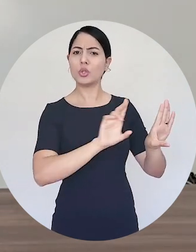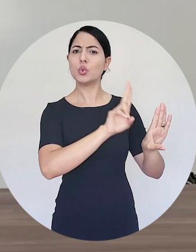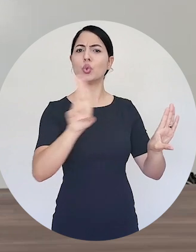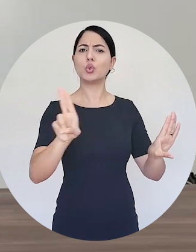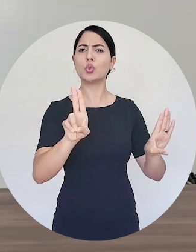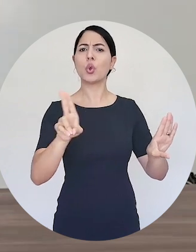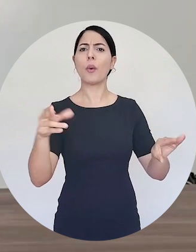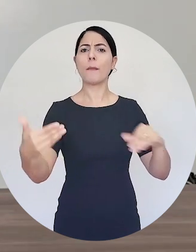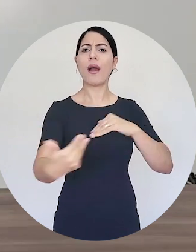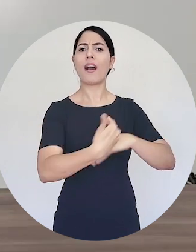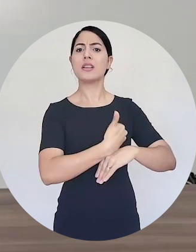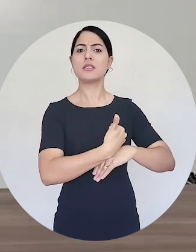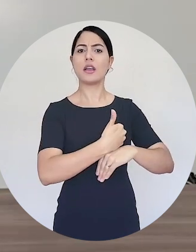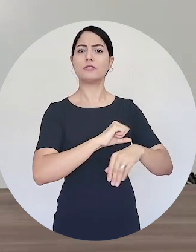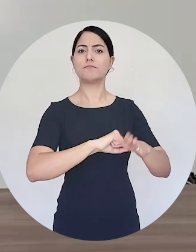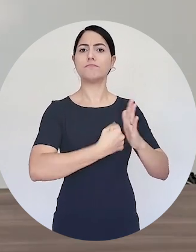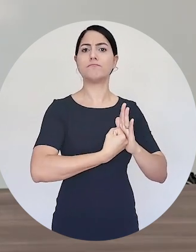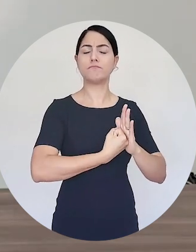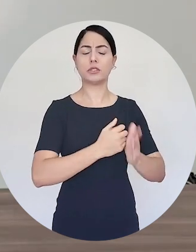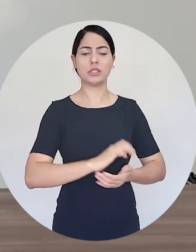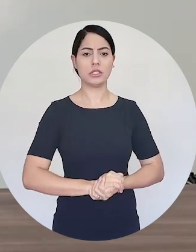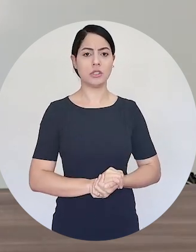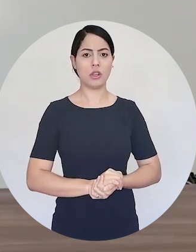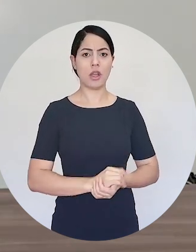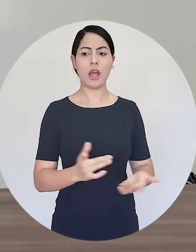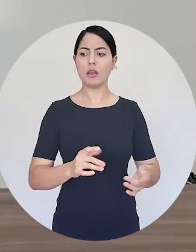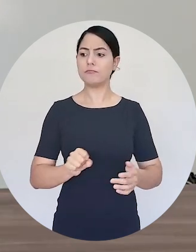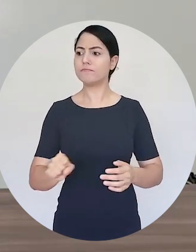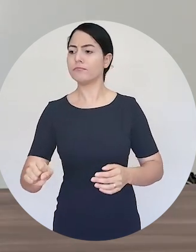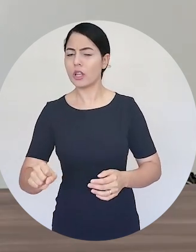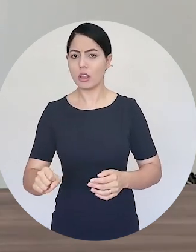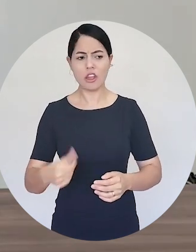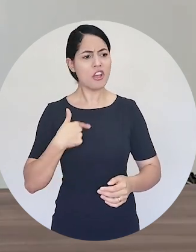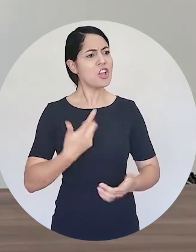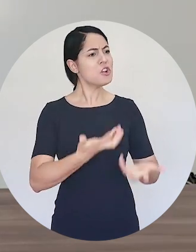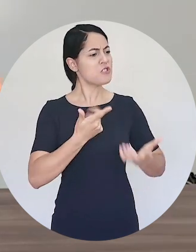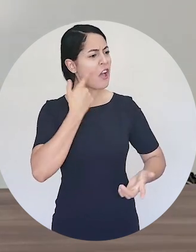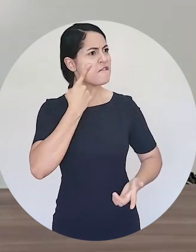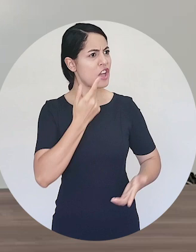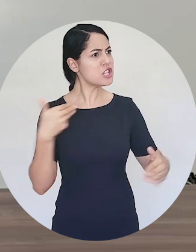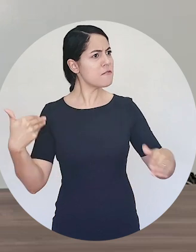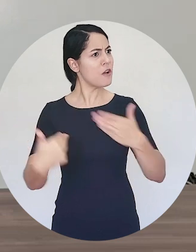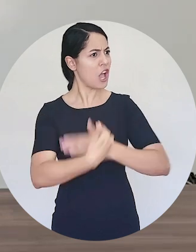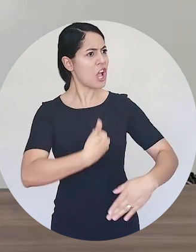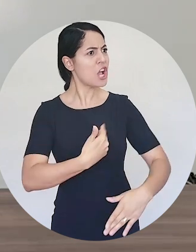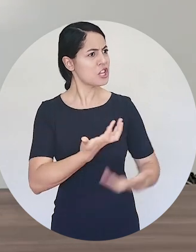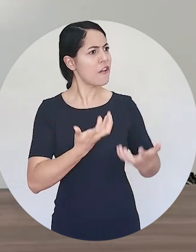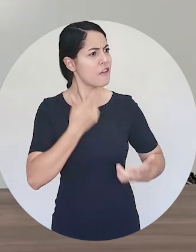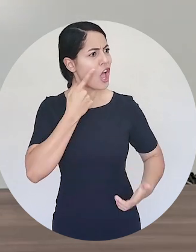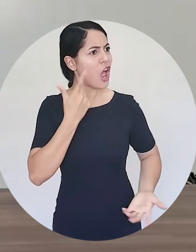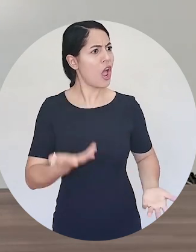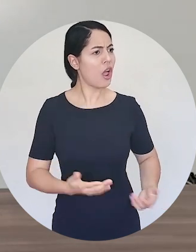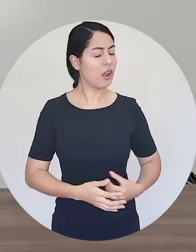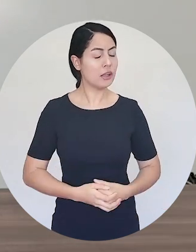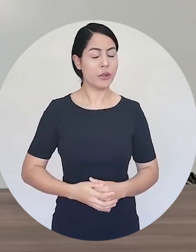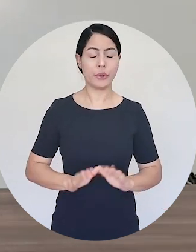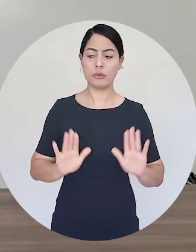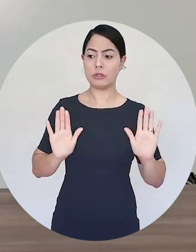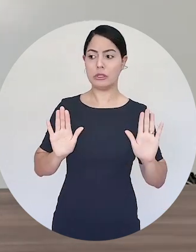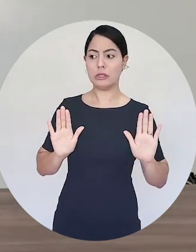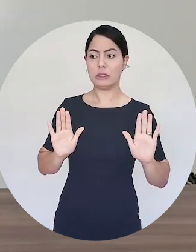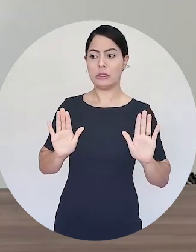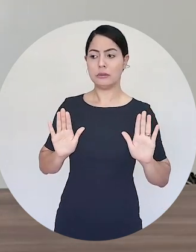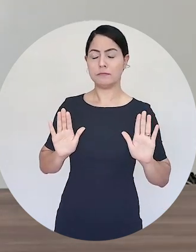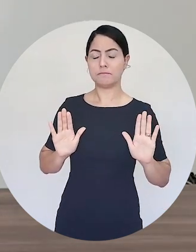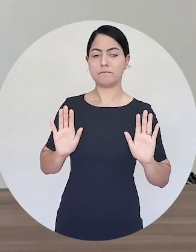porta que tem acesso restrito, e eu insisti ainda que queria entrar. Ela fez: "Atravesse essa porta, quero ver você atravessar agora." Eu